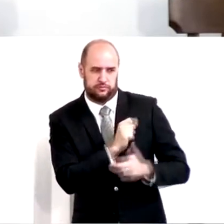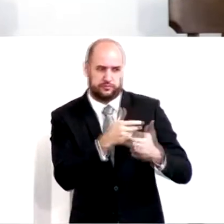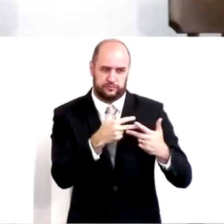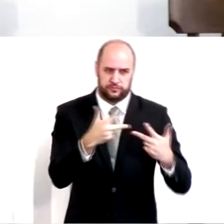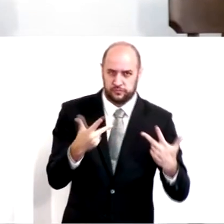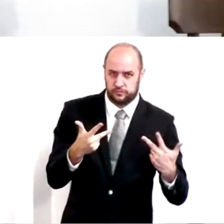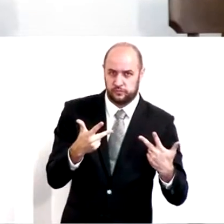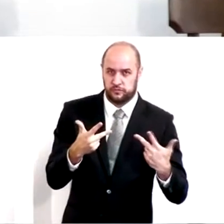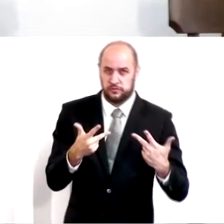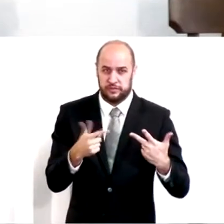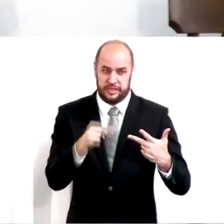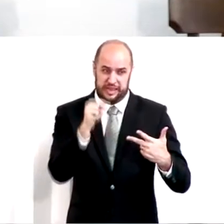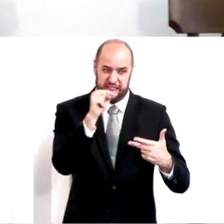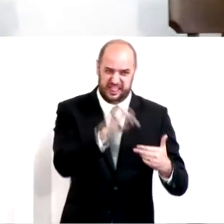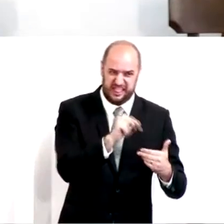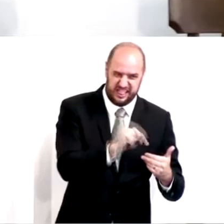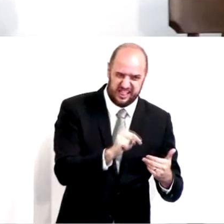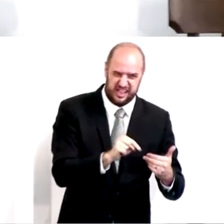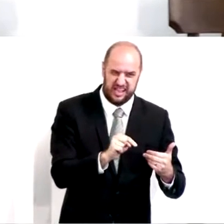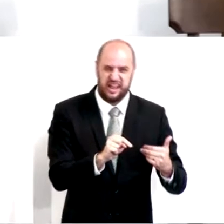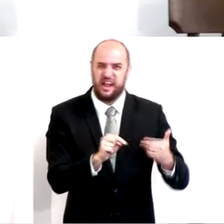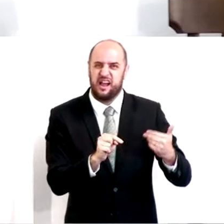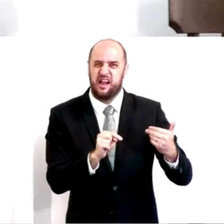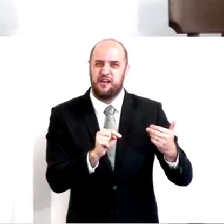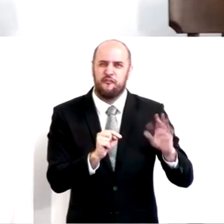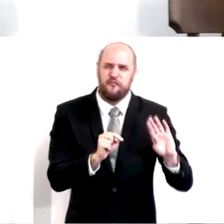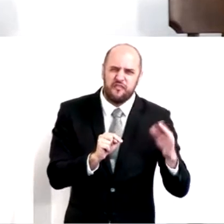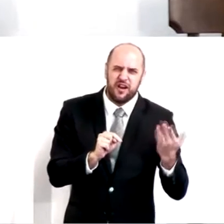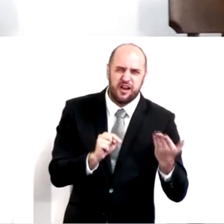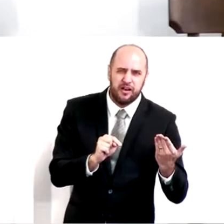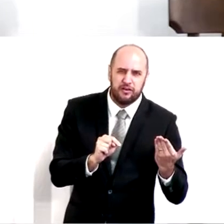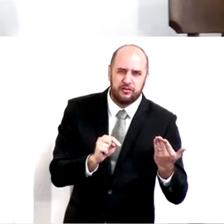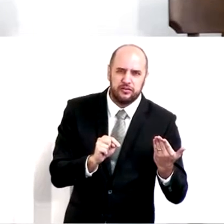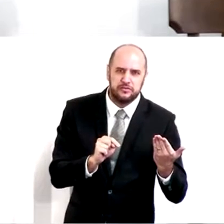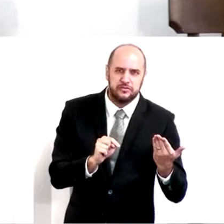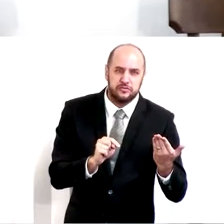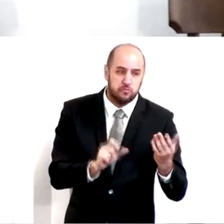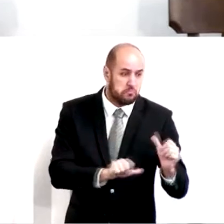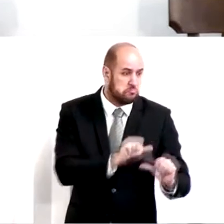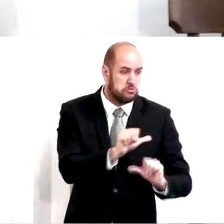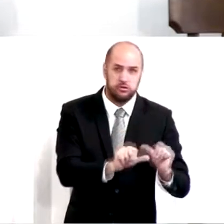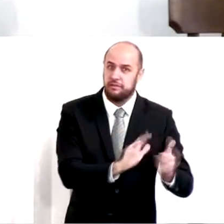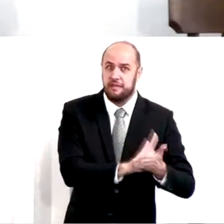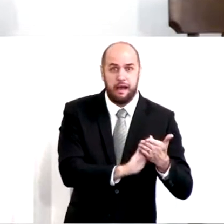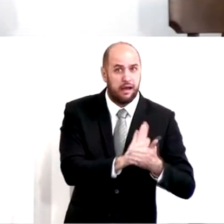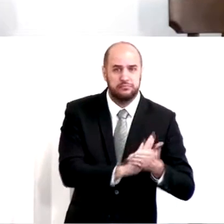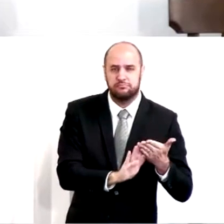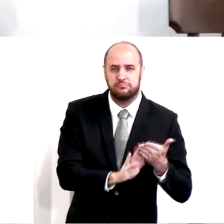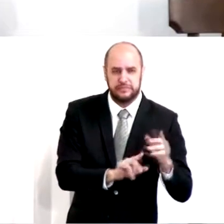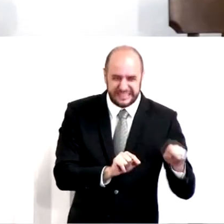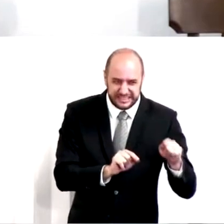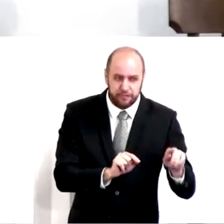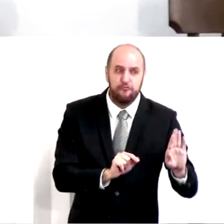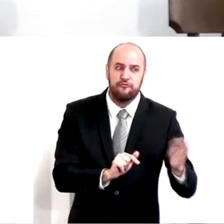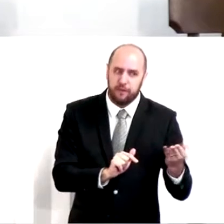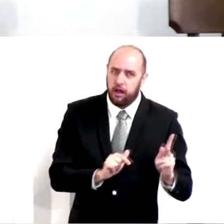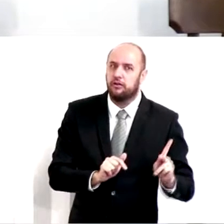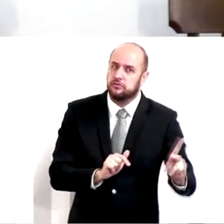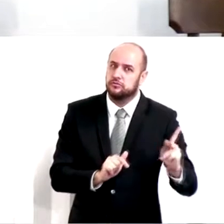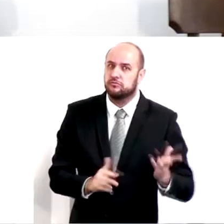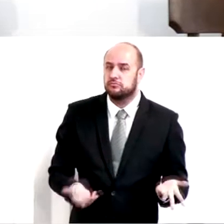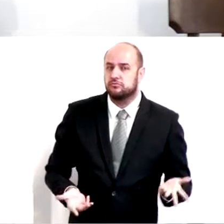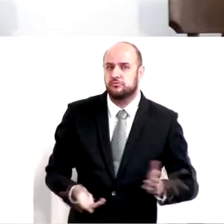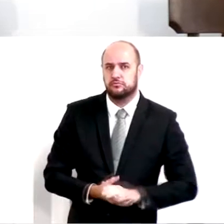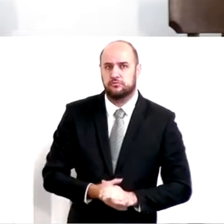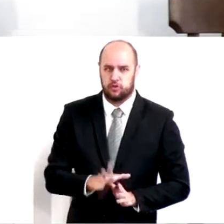coisa adulterada não recupera a sua essência original. Eu gostar de alguma coisa